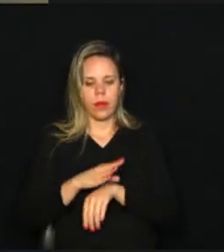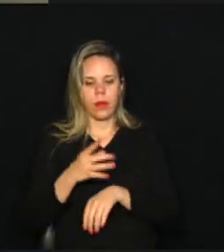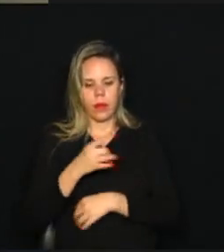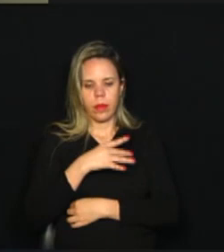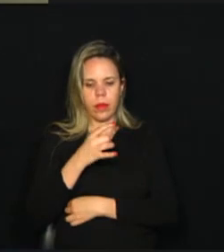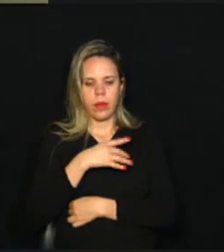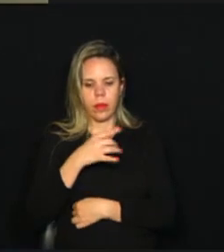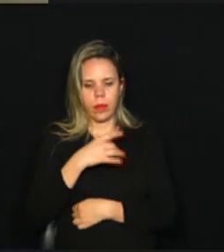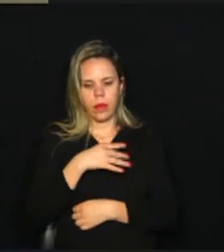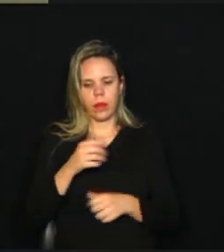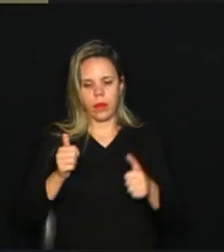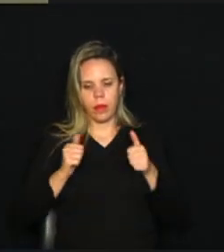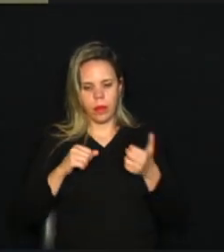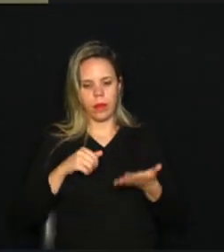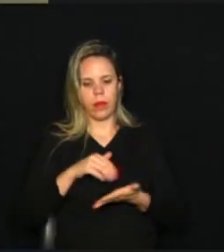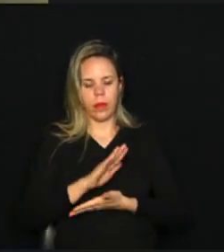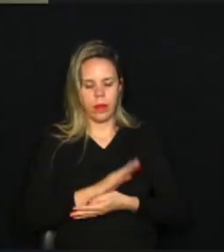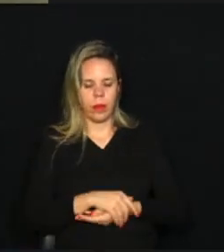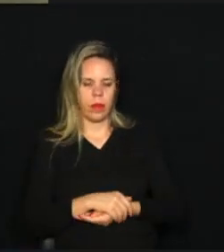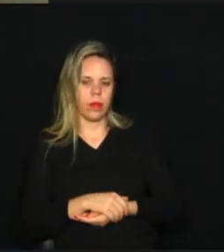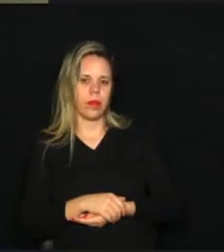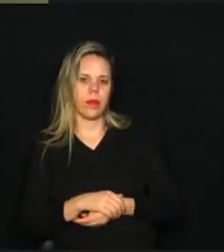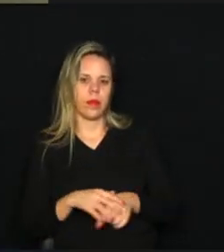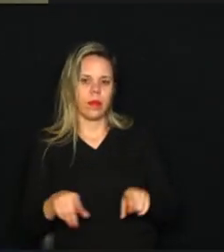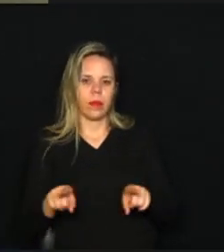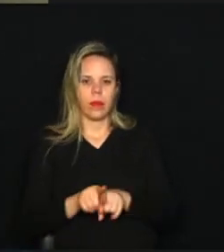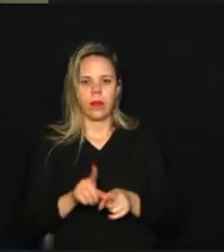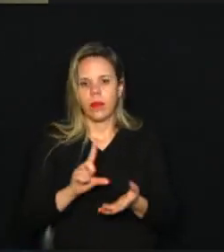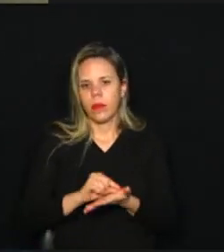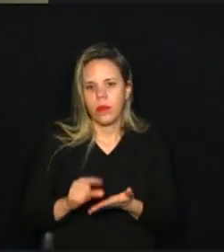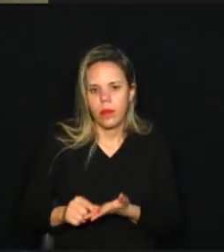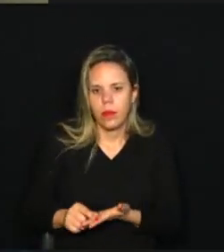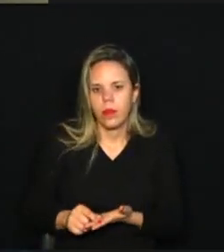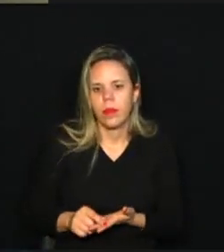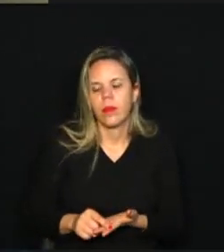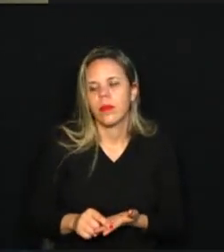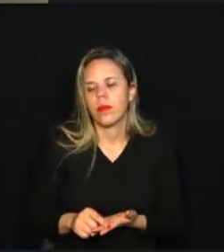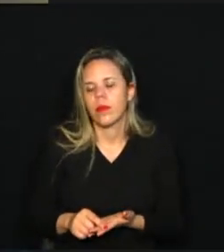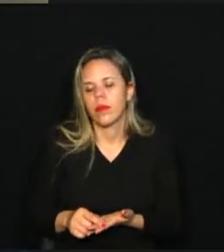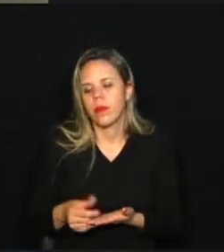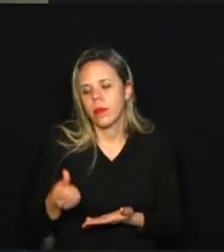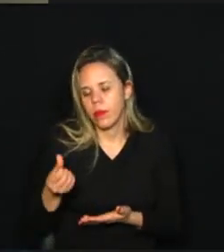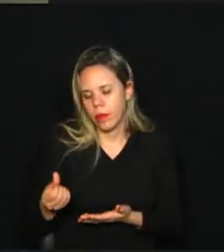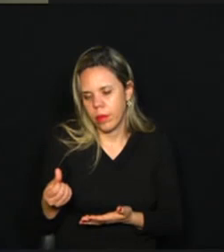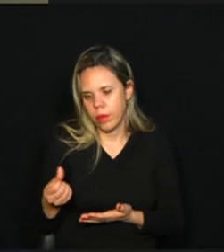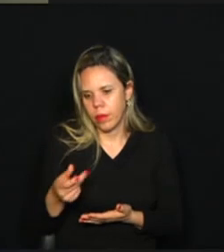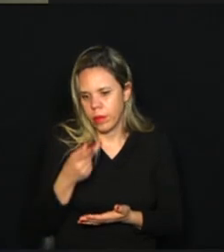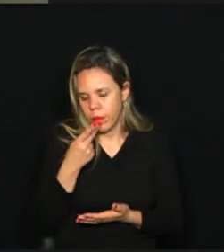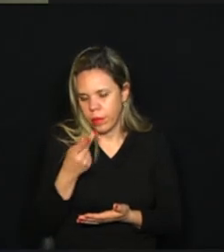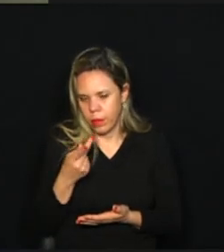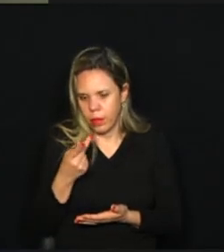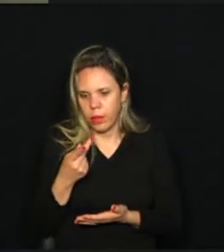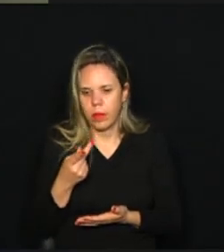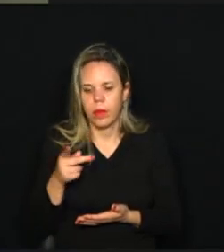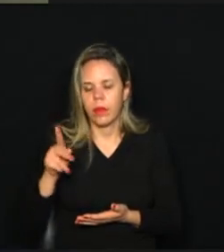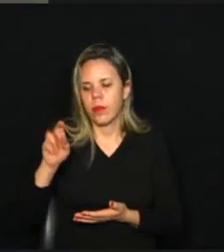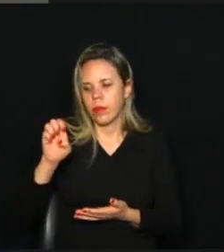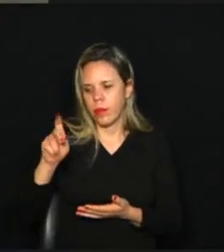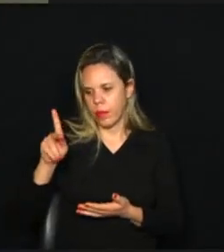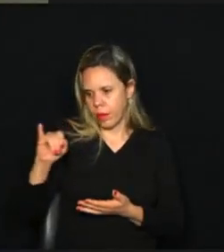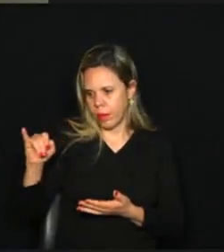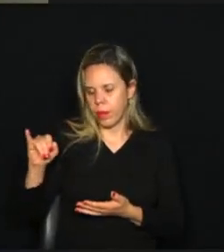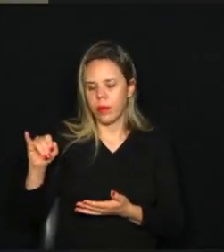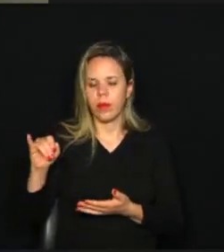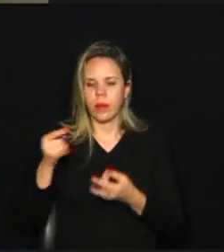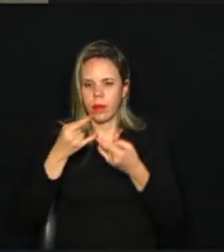serem desempregados, né? Com relação ao artigo que a Luciana falou, do artigo 6 do EPI, aí seria EPI,